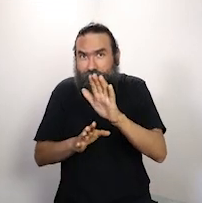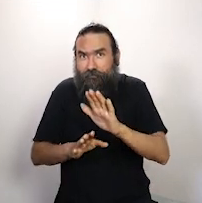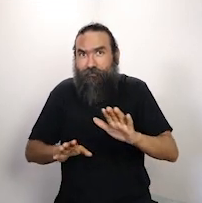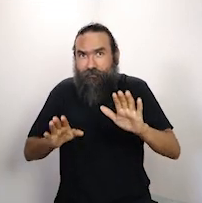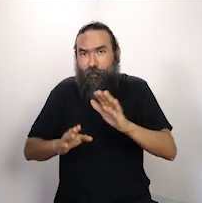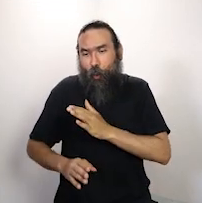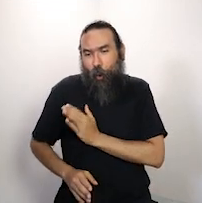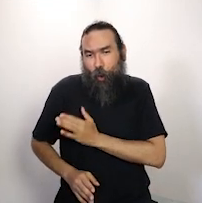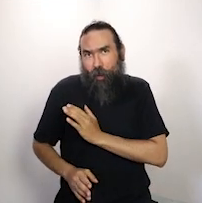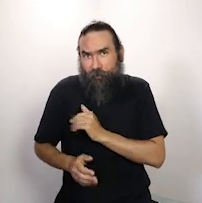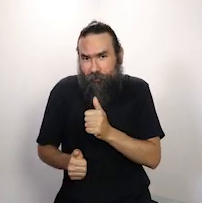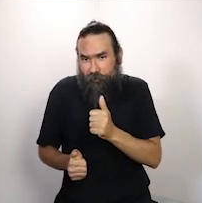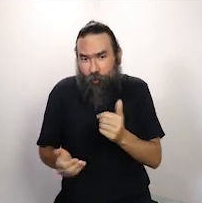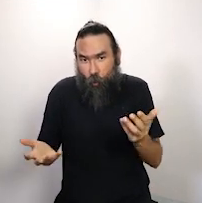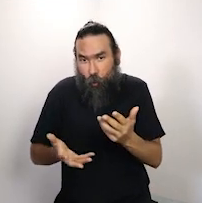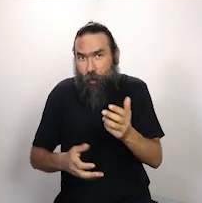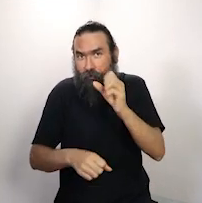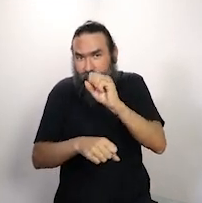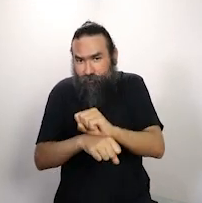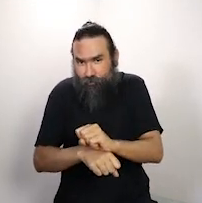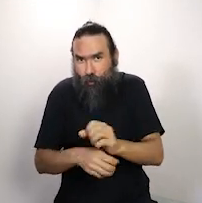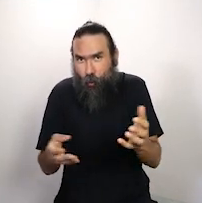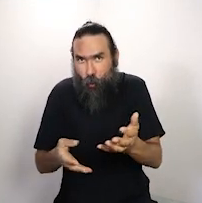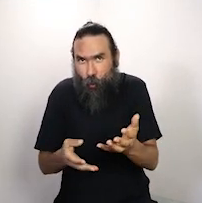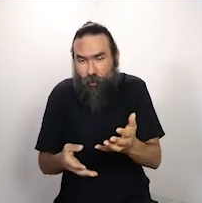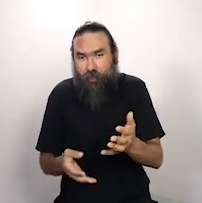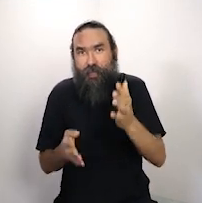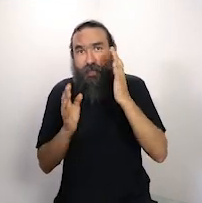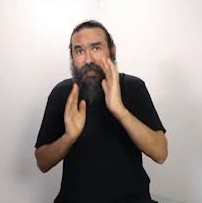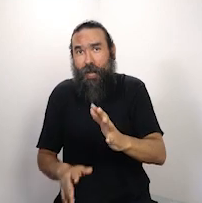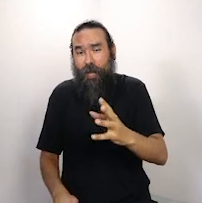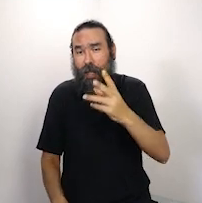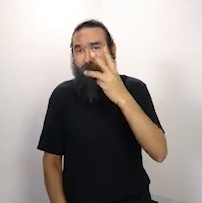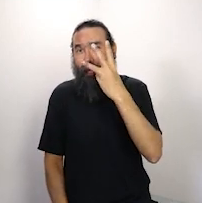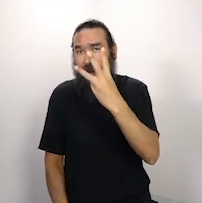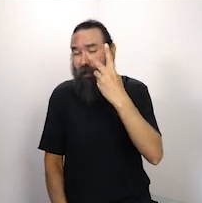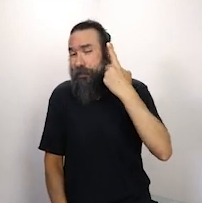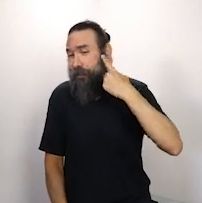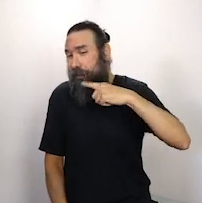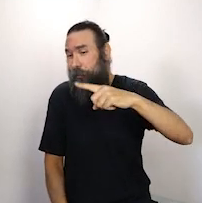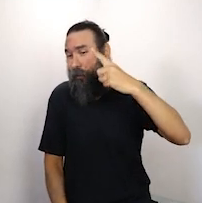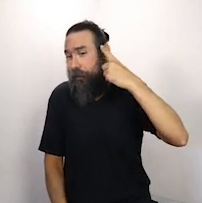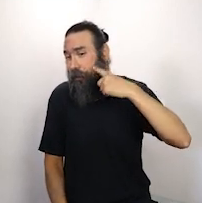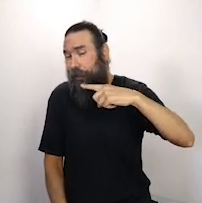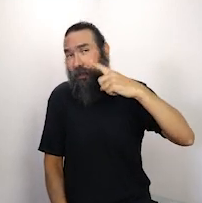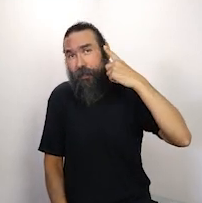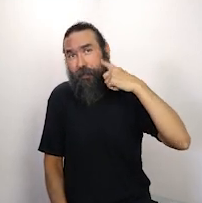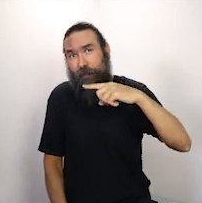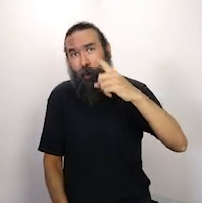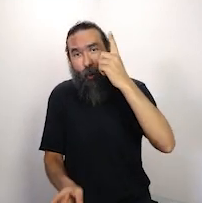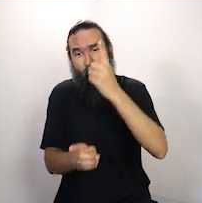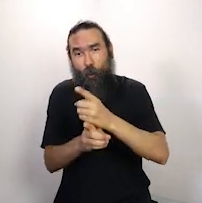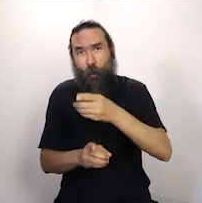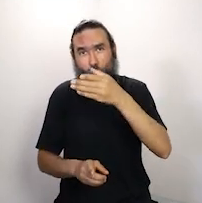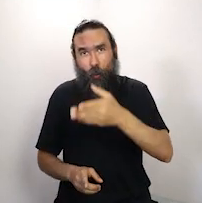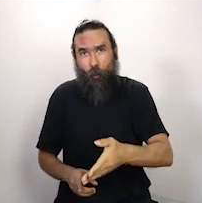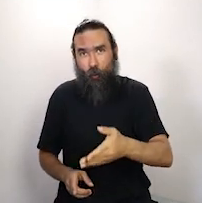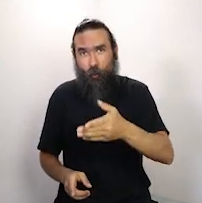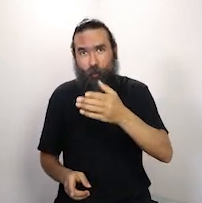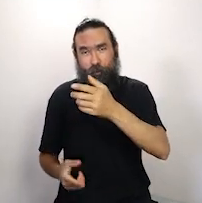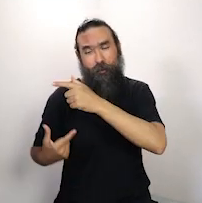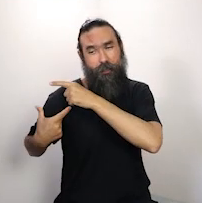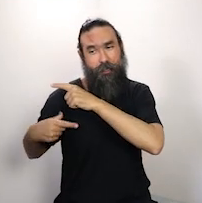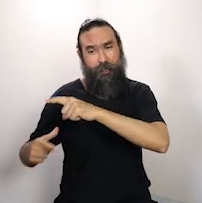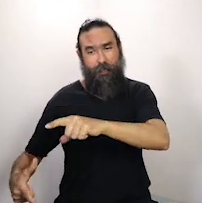aí, que a gente vai ficando por aqui. A gente vai encerrando a nossa terceira semana do 20º Encontro de Culturas Tradicionais da Chapada